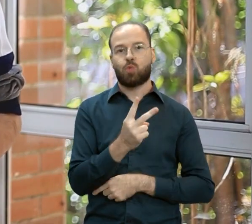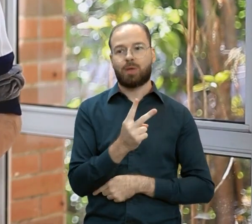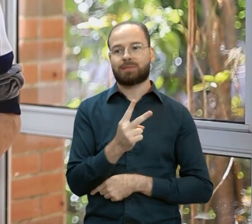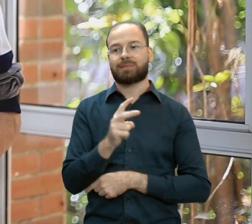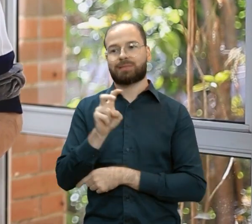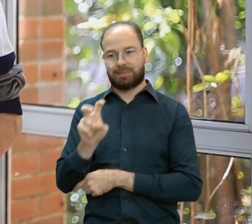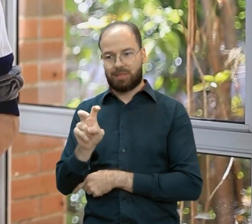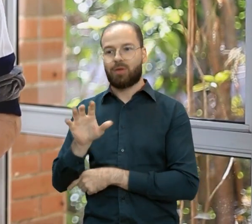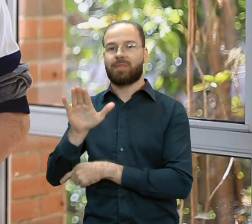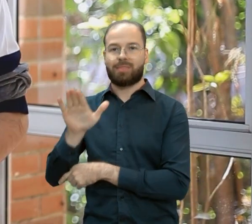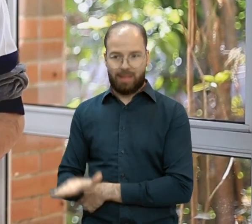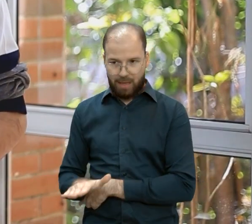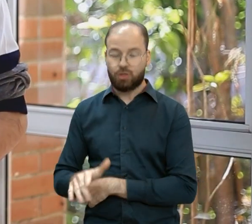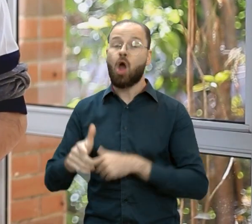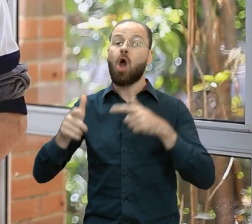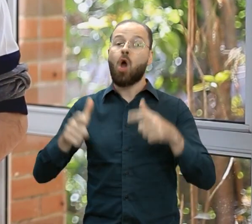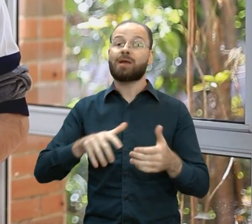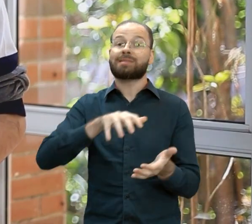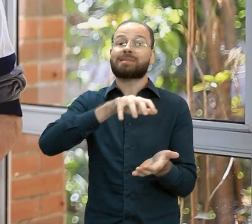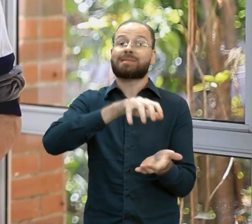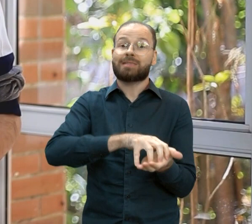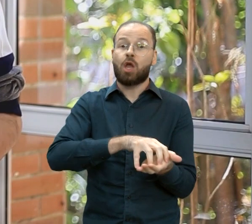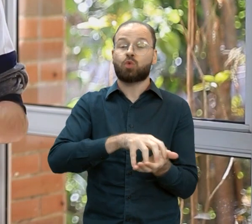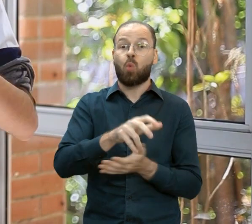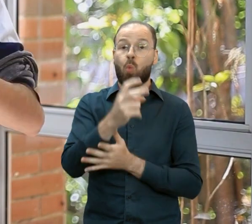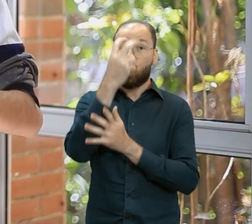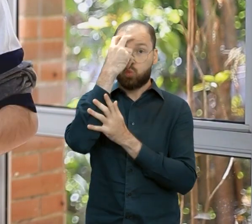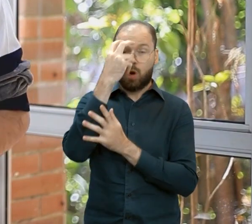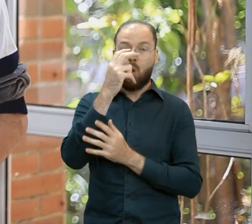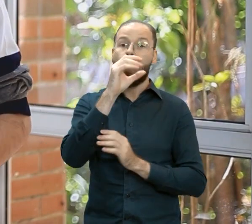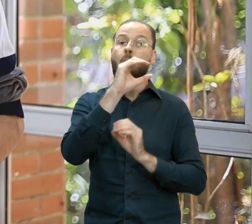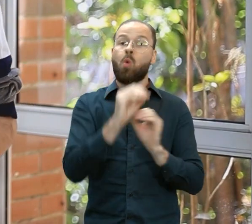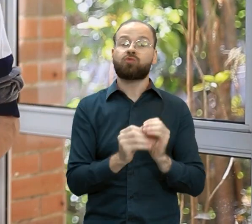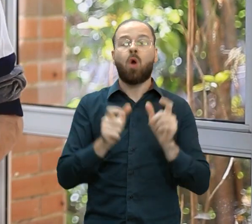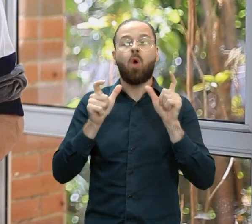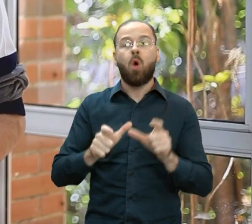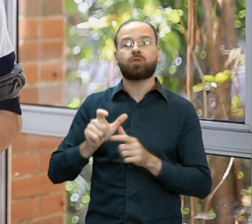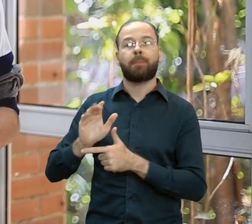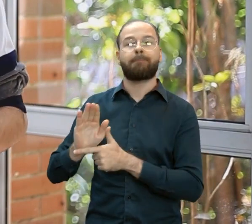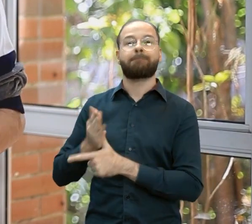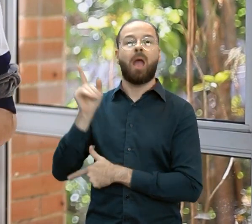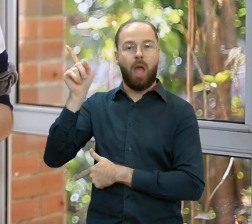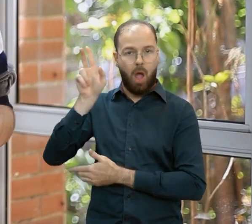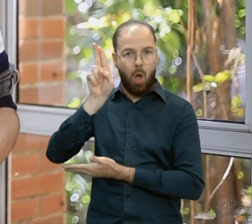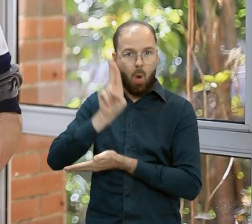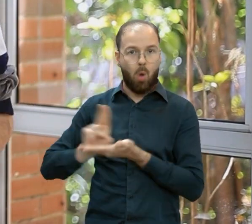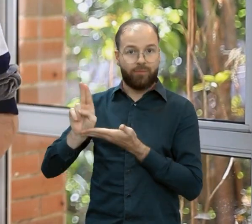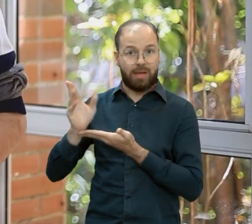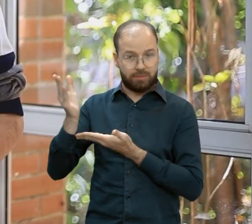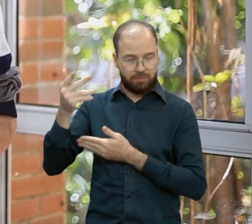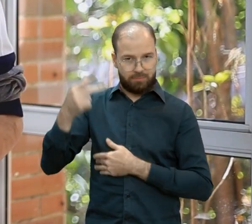está rolando lá no Centro Cultural UFG, no setor universitário, aqui em Goiânia. Acesse